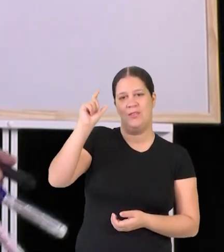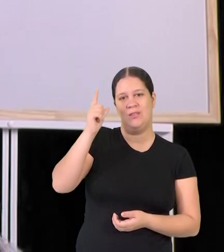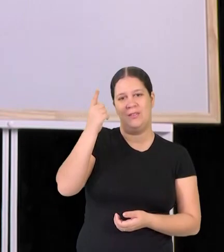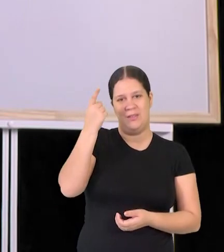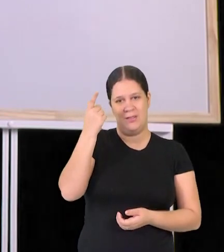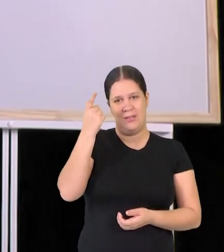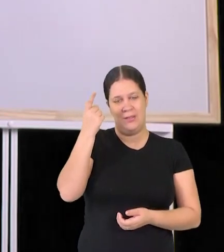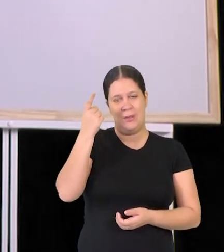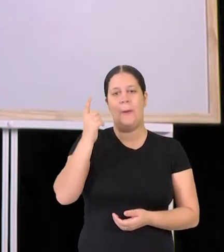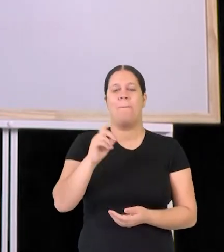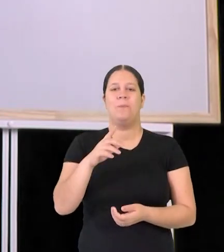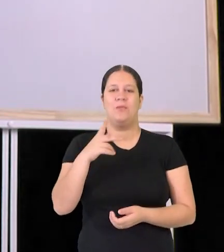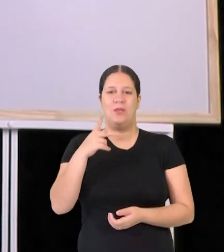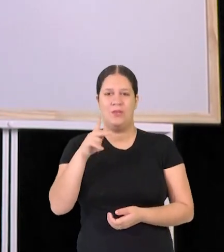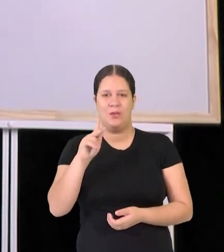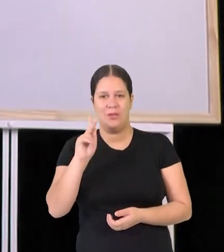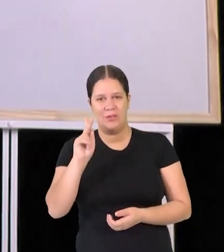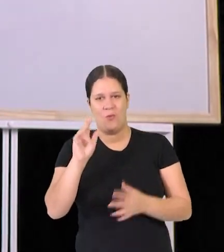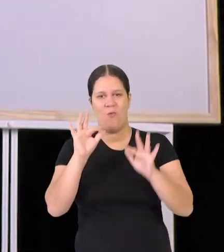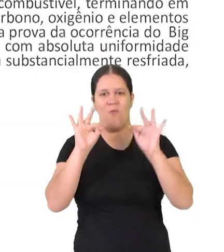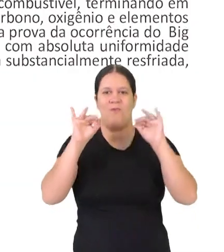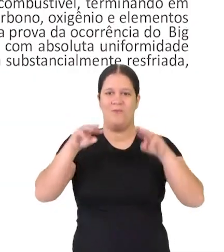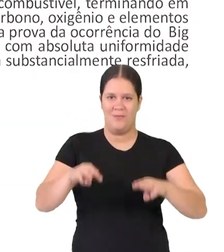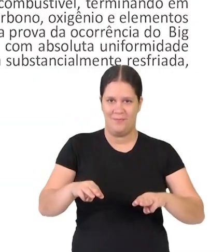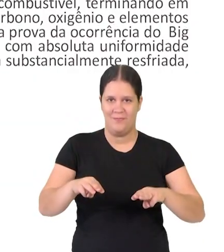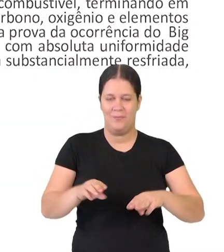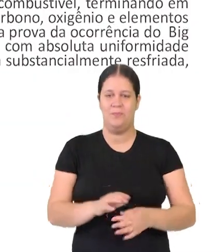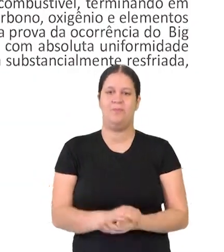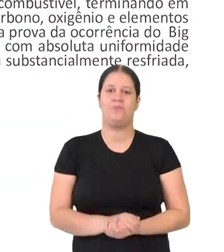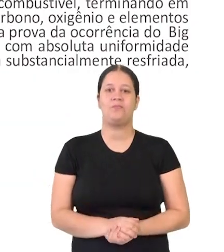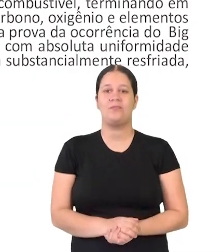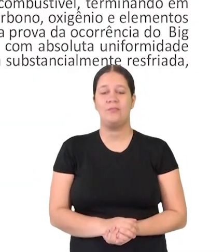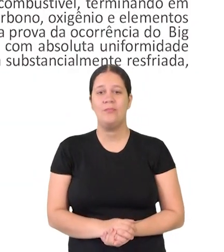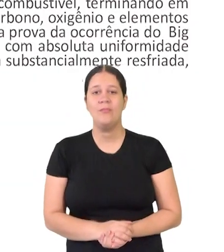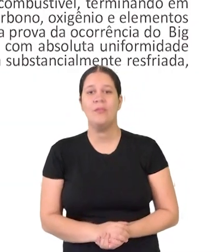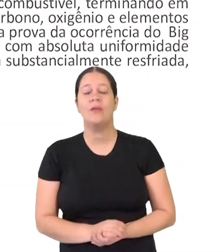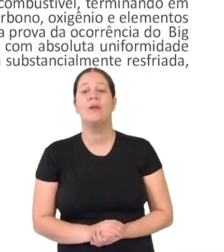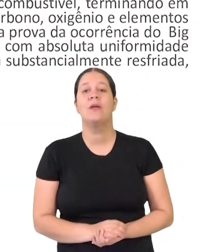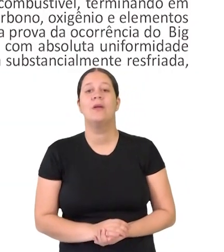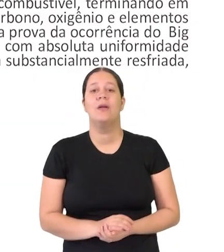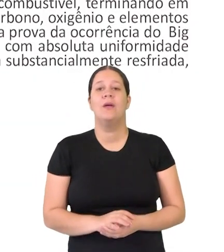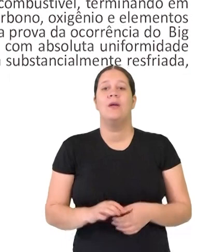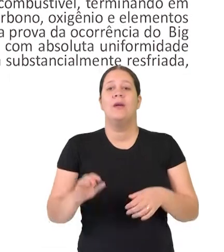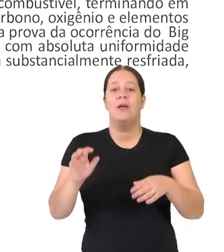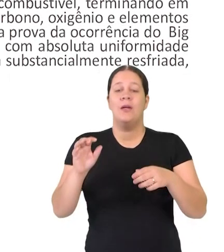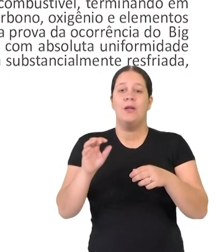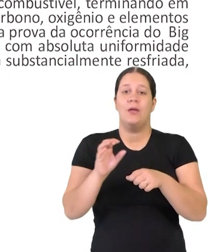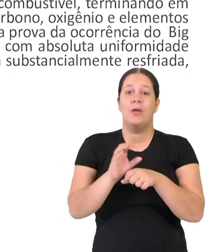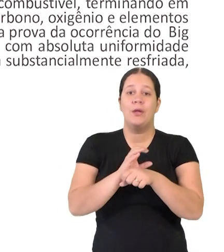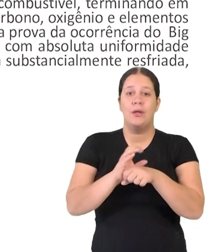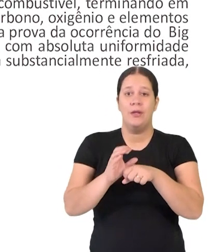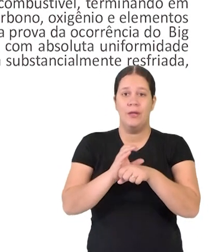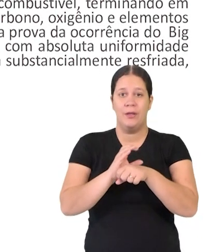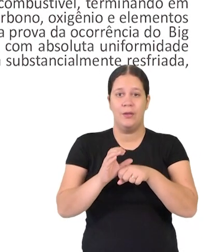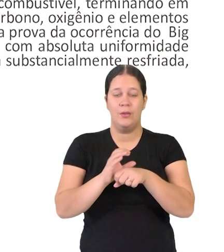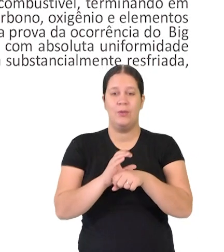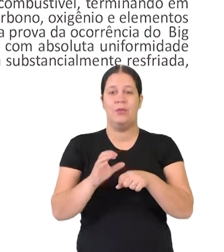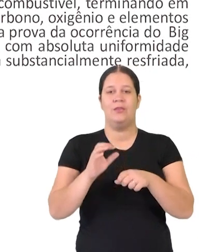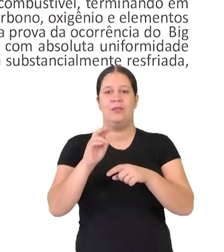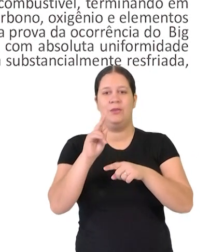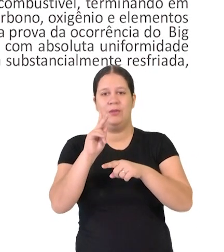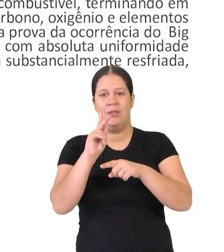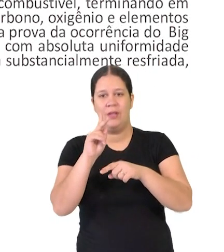Chegou, né, o seu famigerado fim. Beleza? E devolvendo as cinzas termonucleares. Hélio,